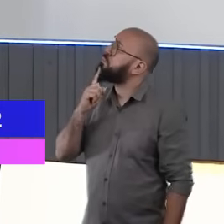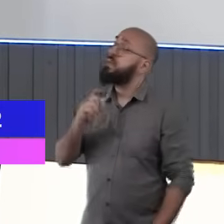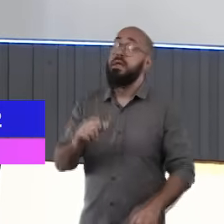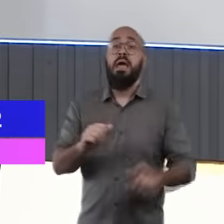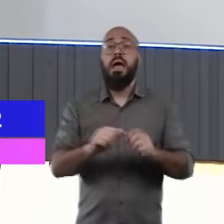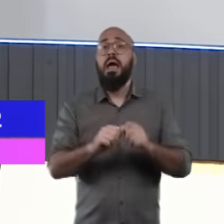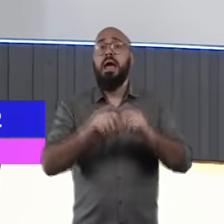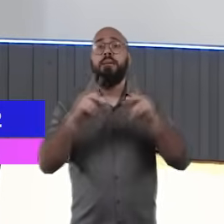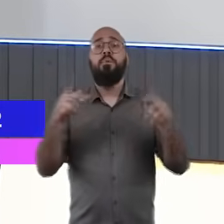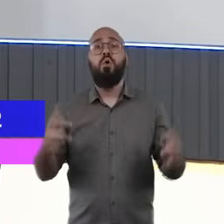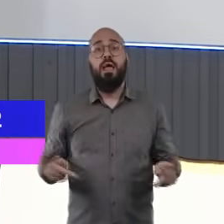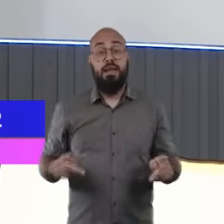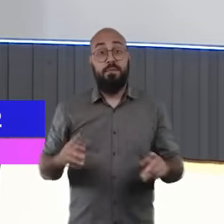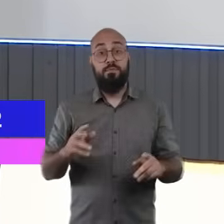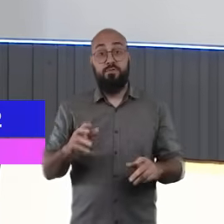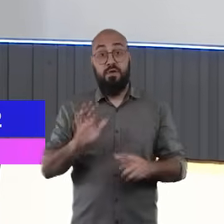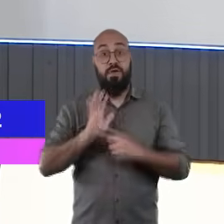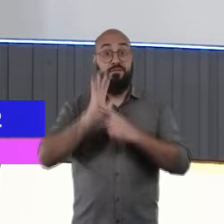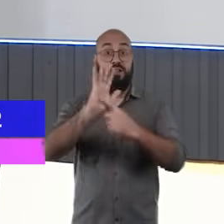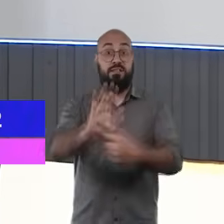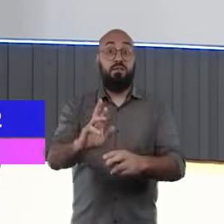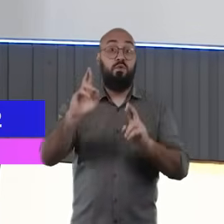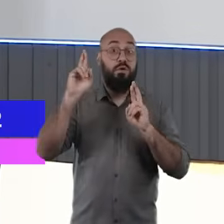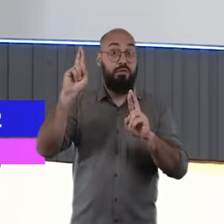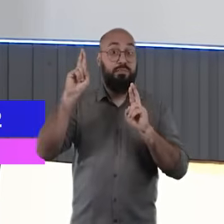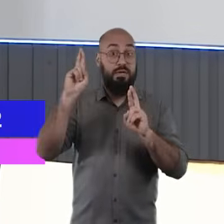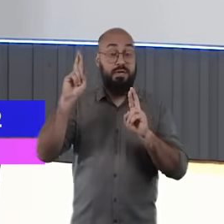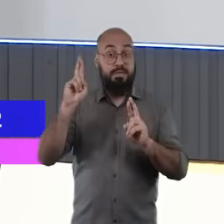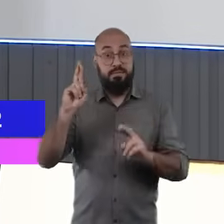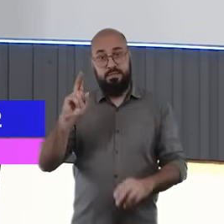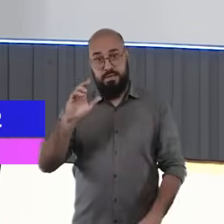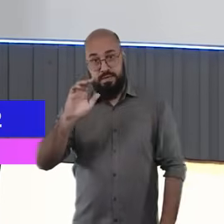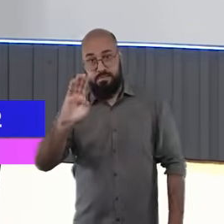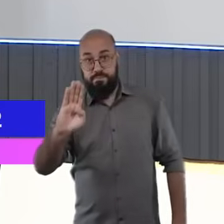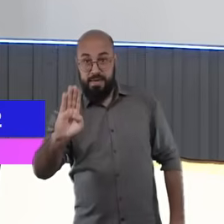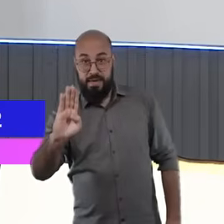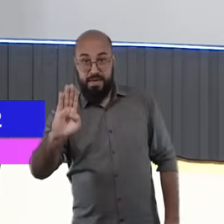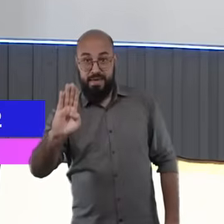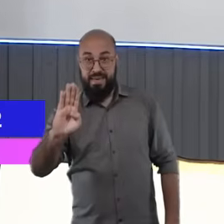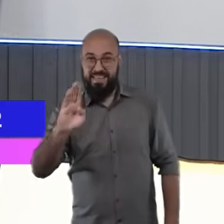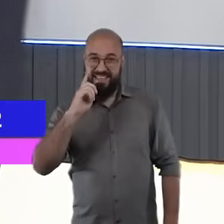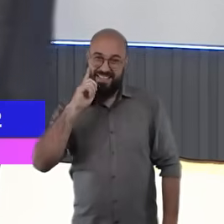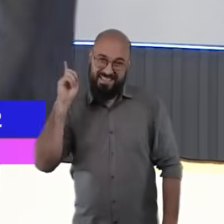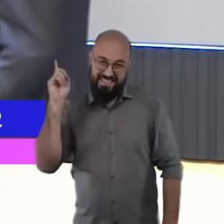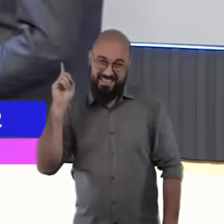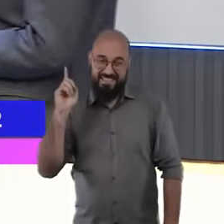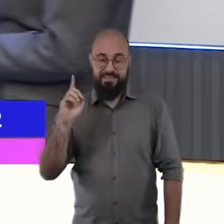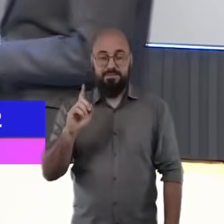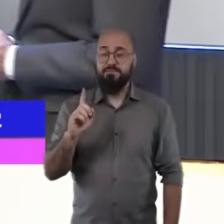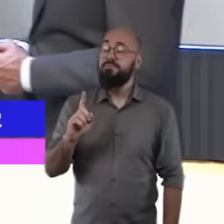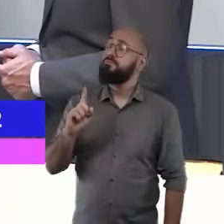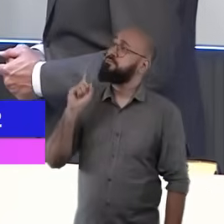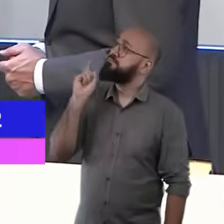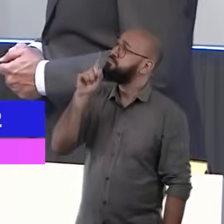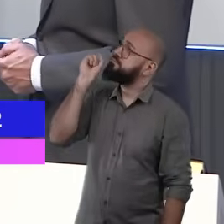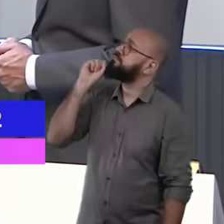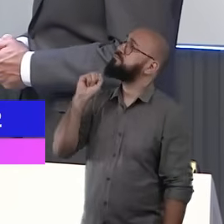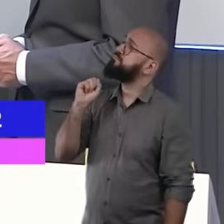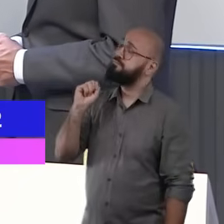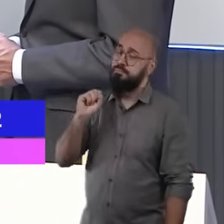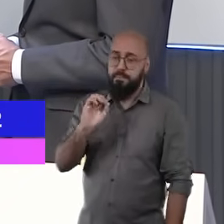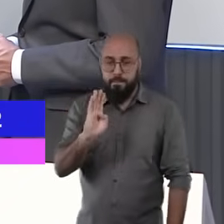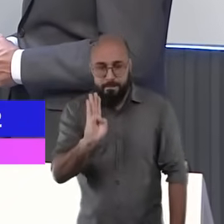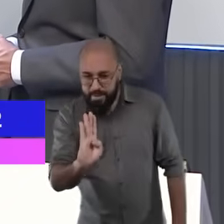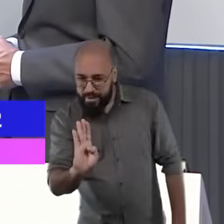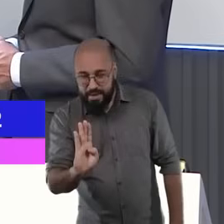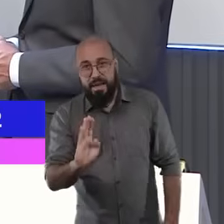Apocalipse, Revelações de Esperança, que é a letra B. Então, tem o B, eu mando aqui. Então,